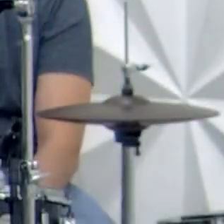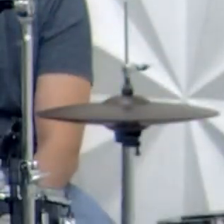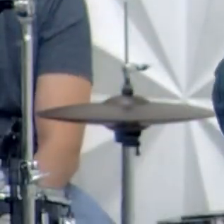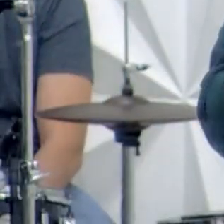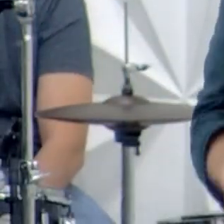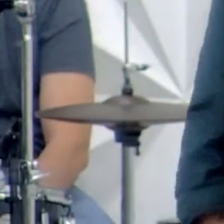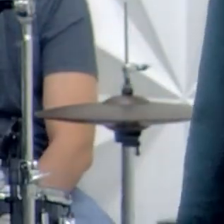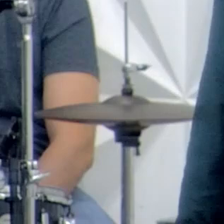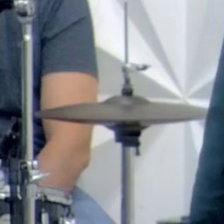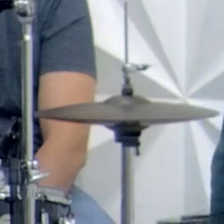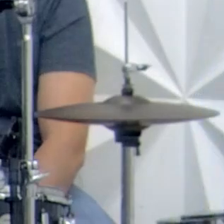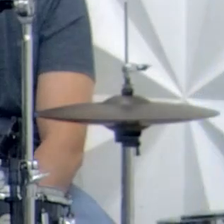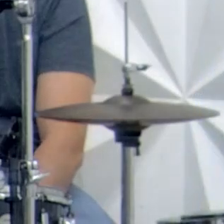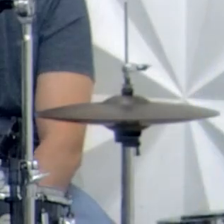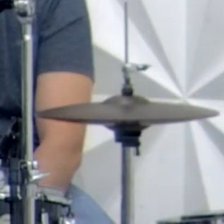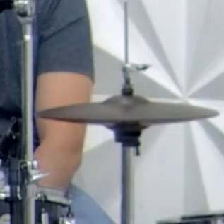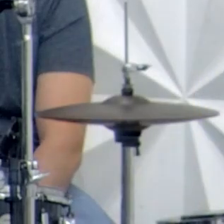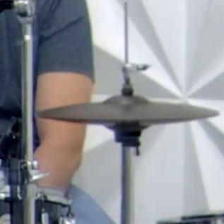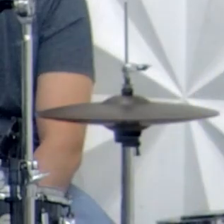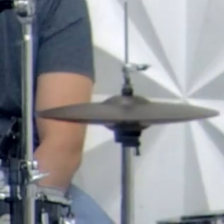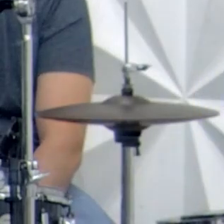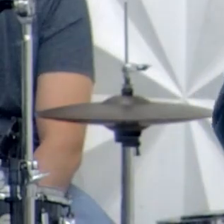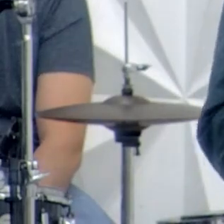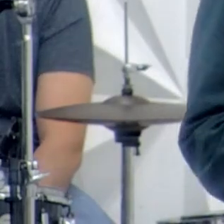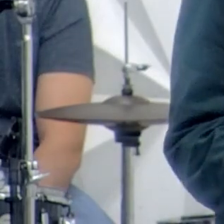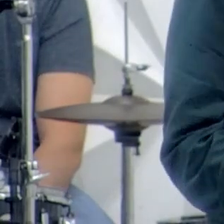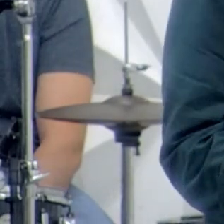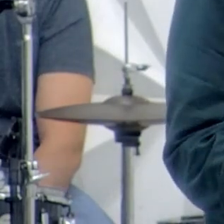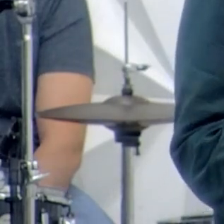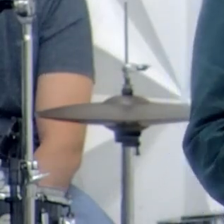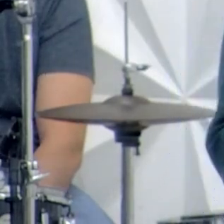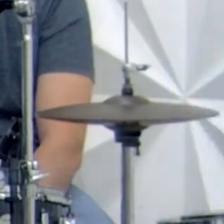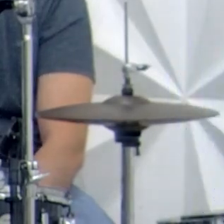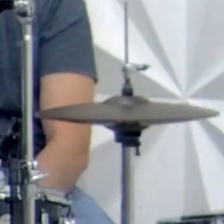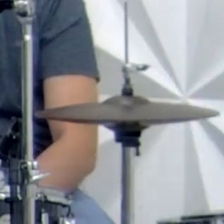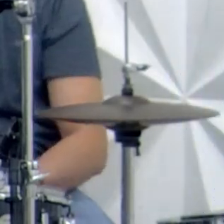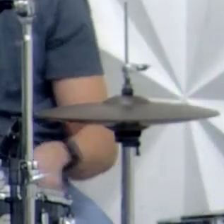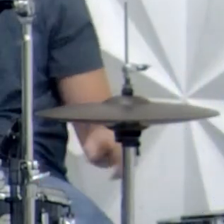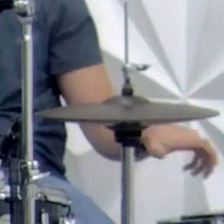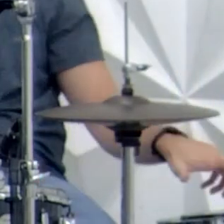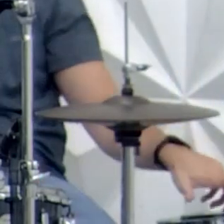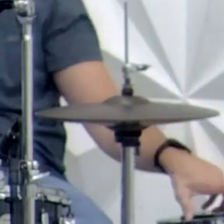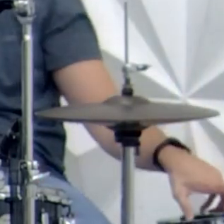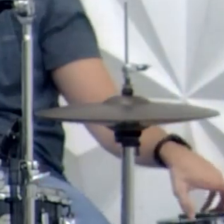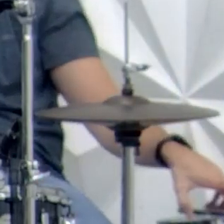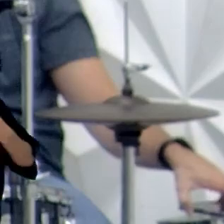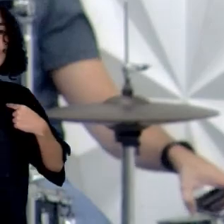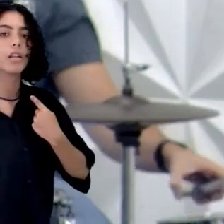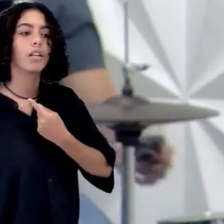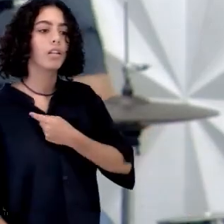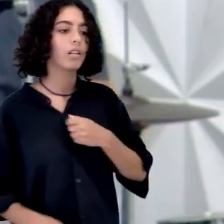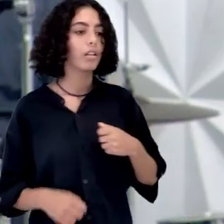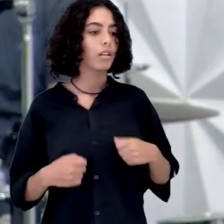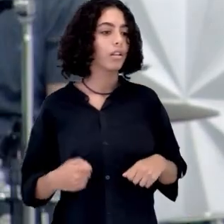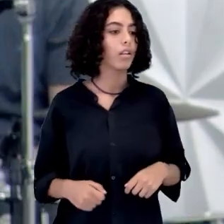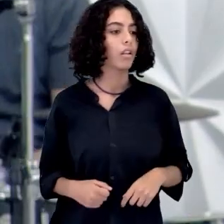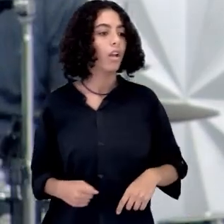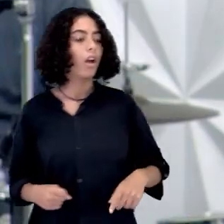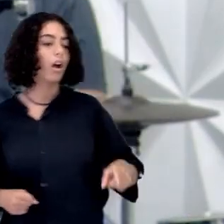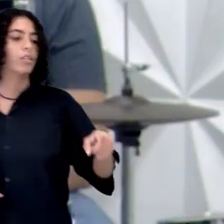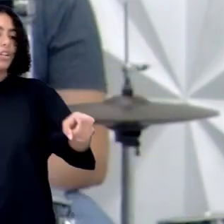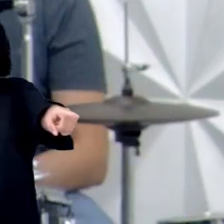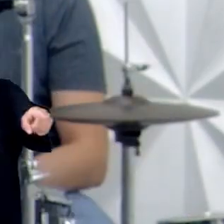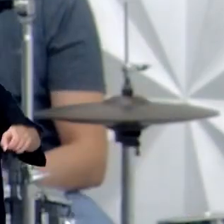e nós iremos sim refletir sobre a salvação da nossa família, a necessidade da salvação da nossa família, tendo